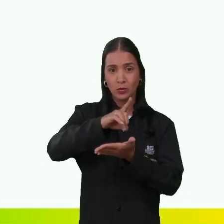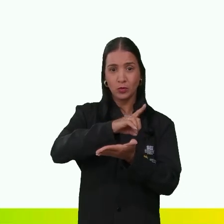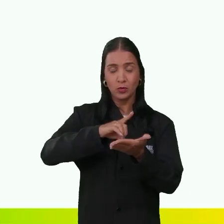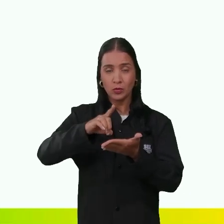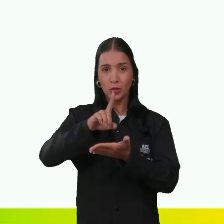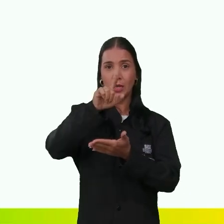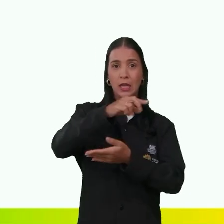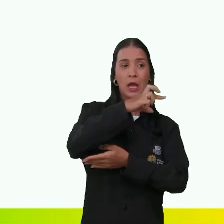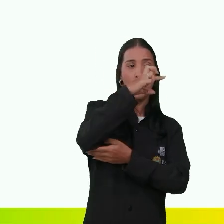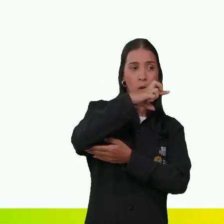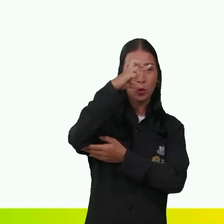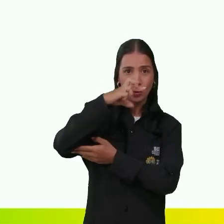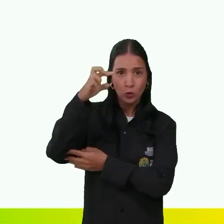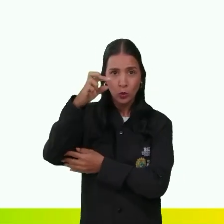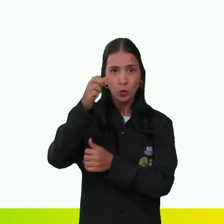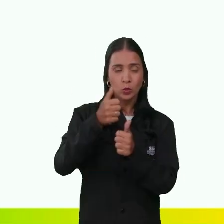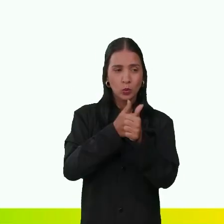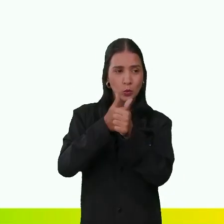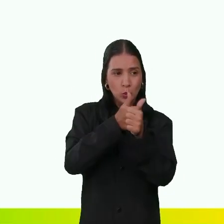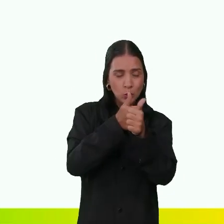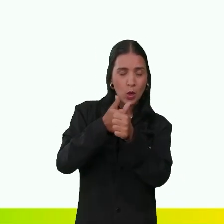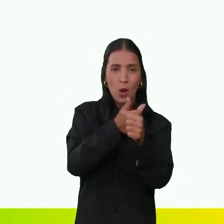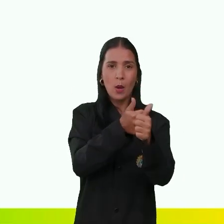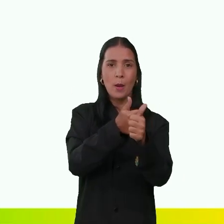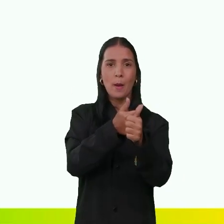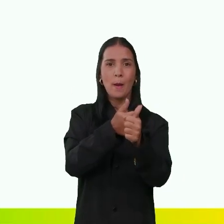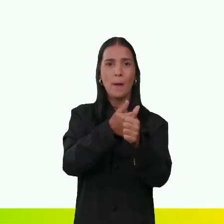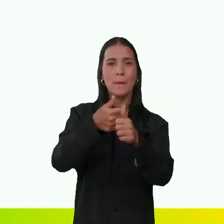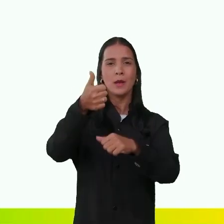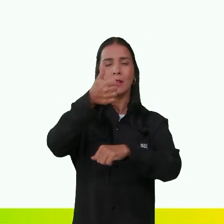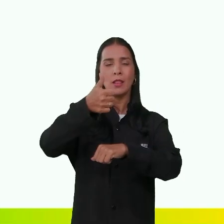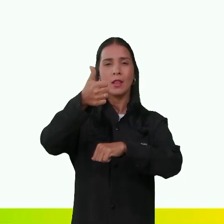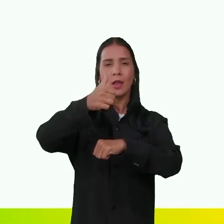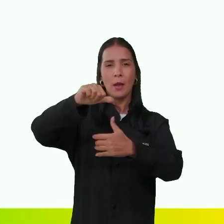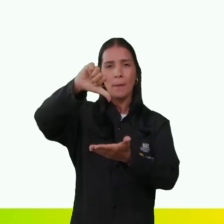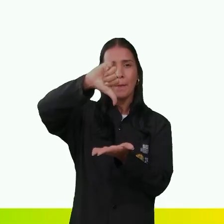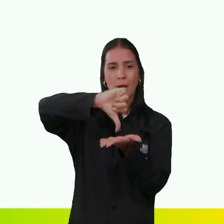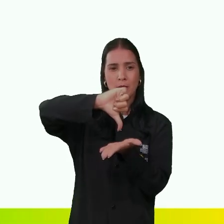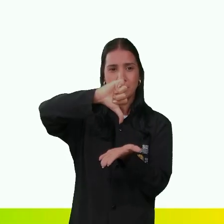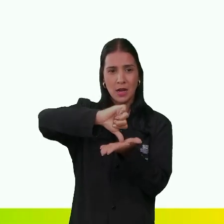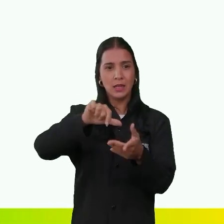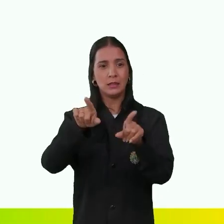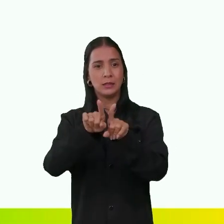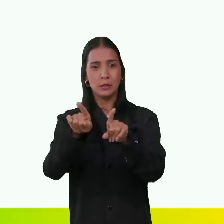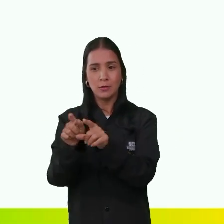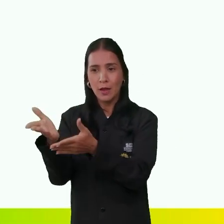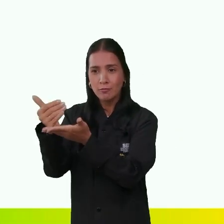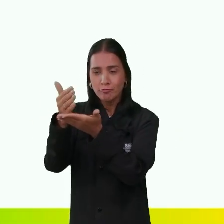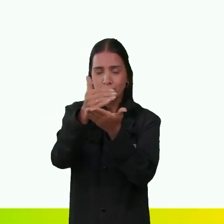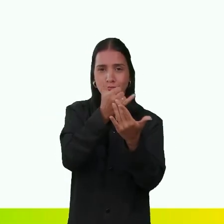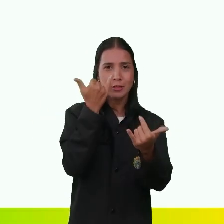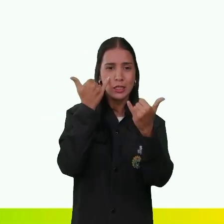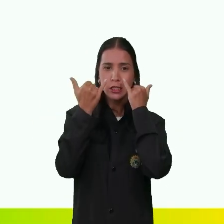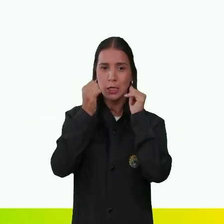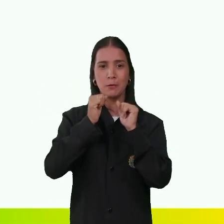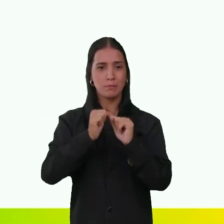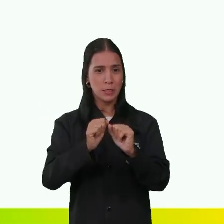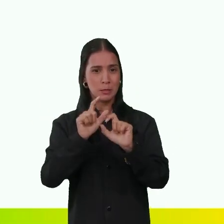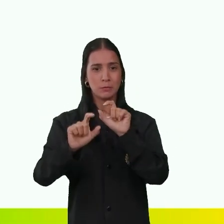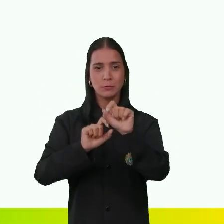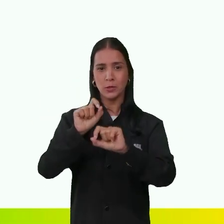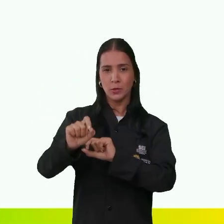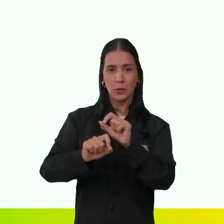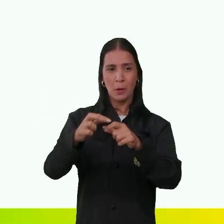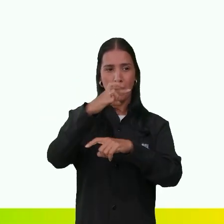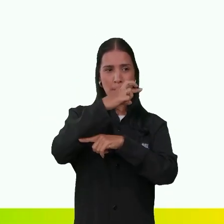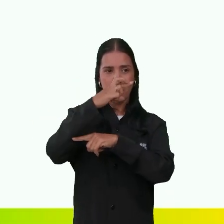como rastreamento de localização e coleta de dados, permite um monitoramento constante